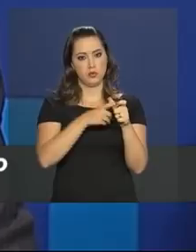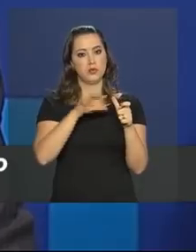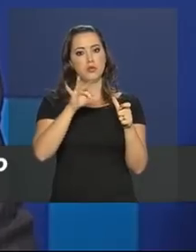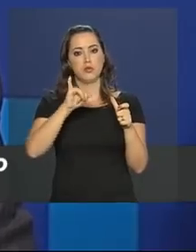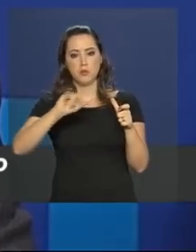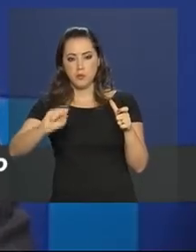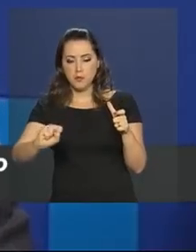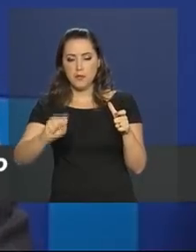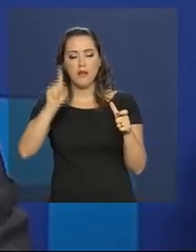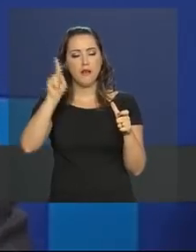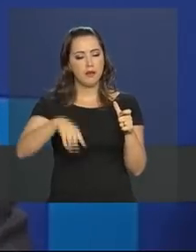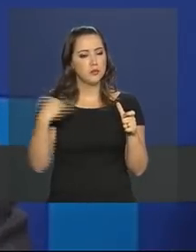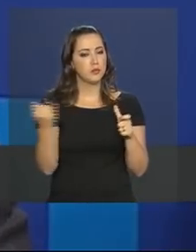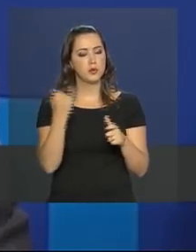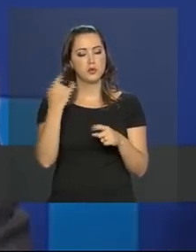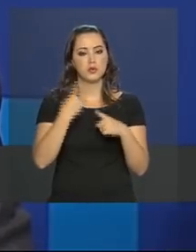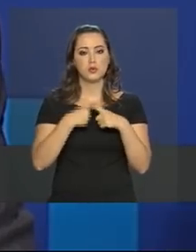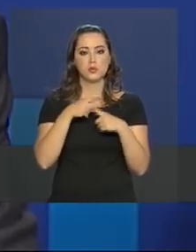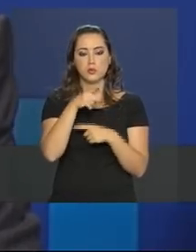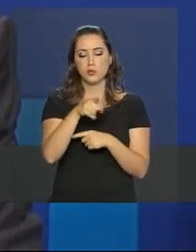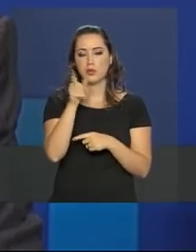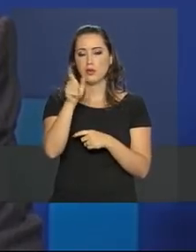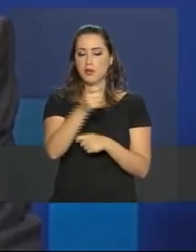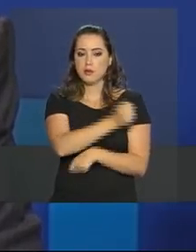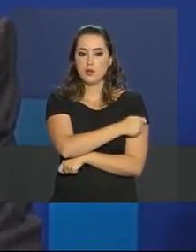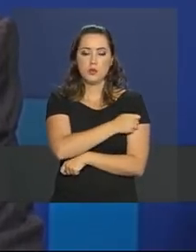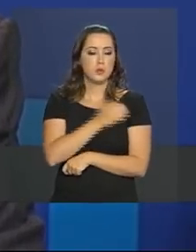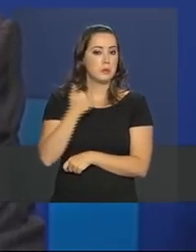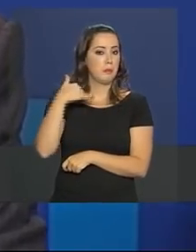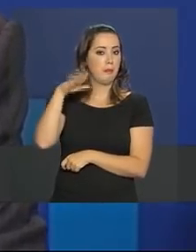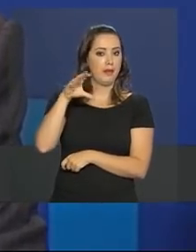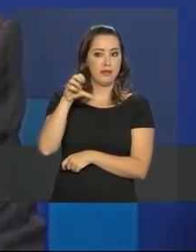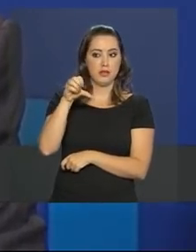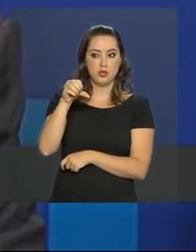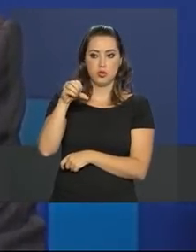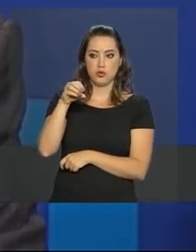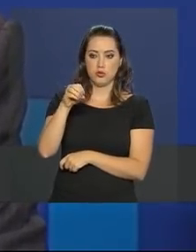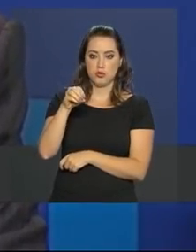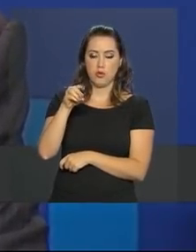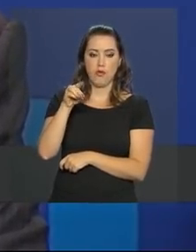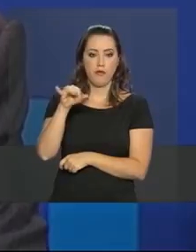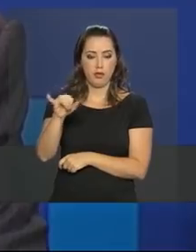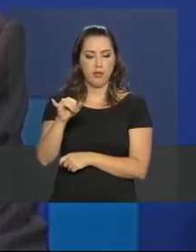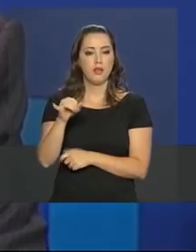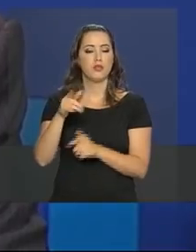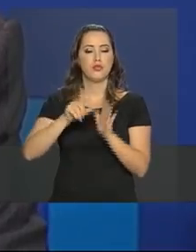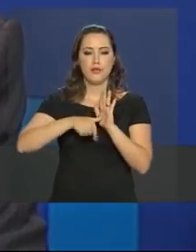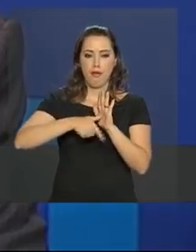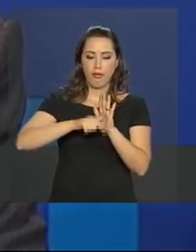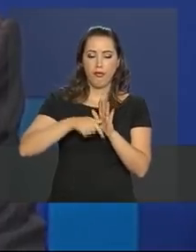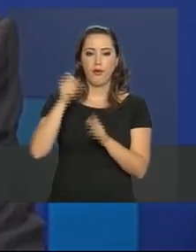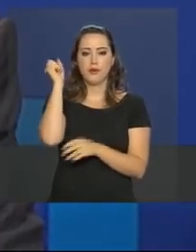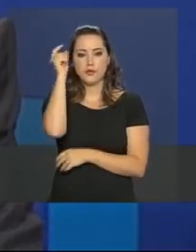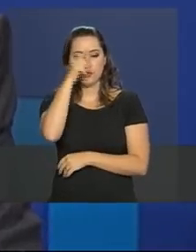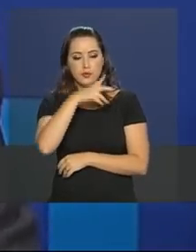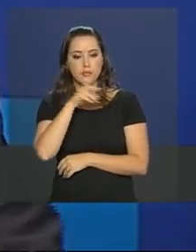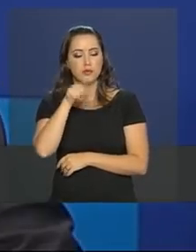fies é muito importante que os estudantes estão com mais de 90 dias de atraso é com muitas dificuldades é